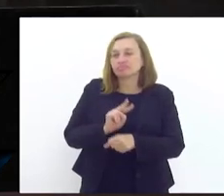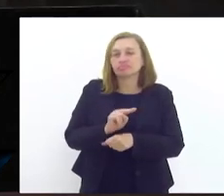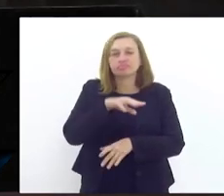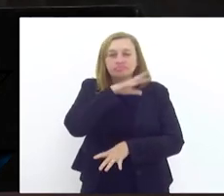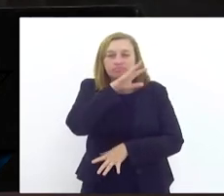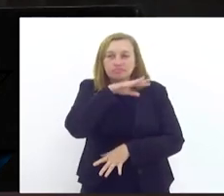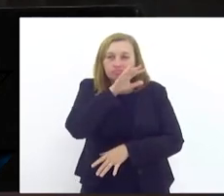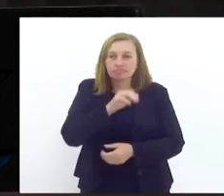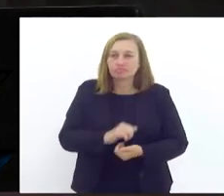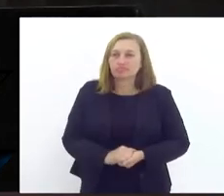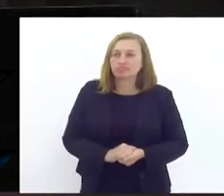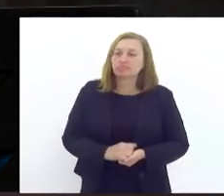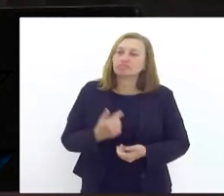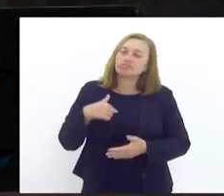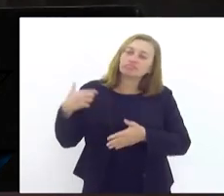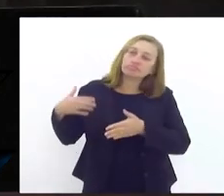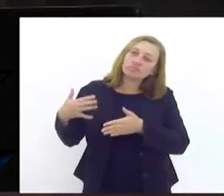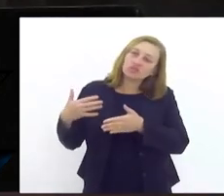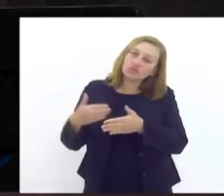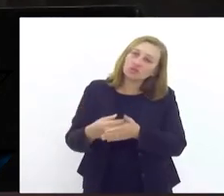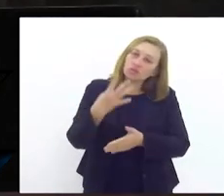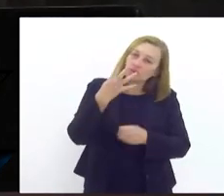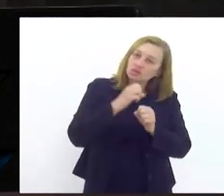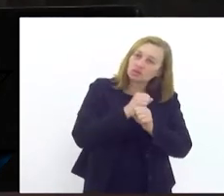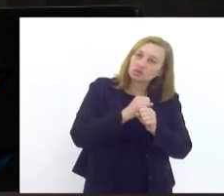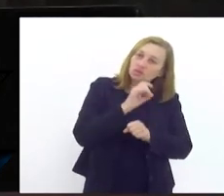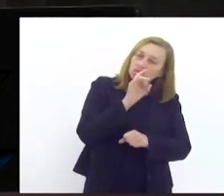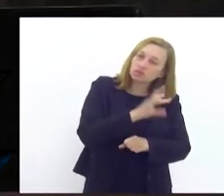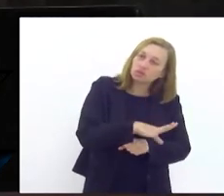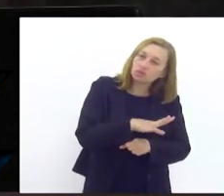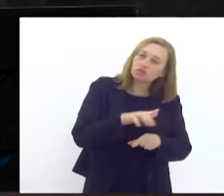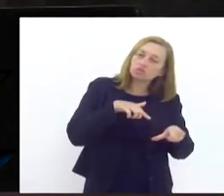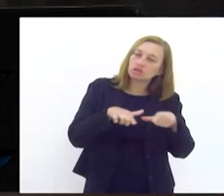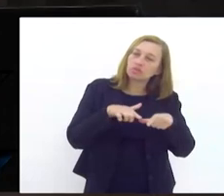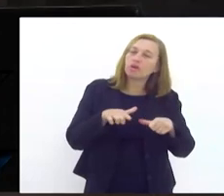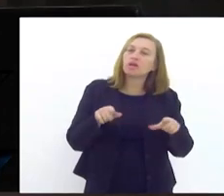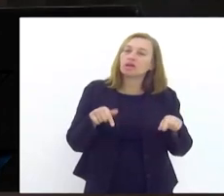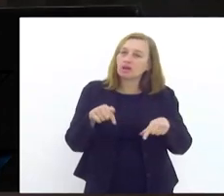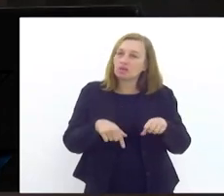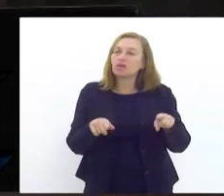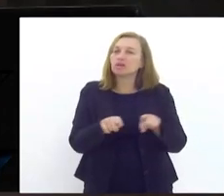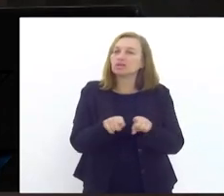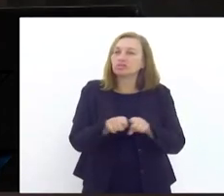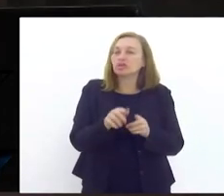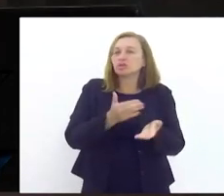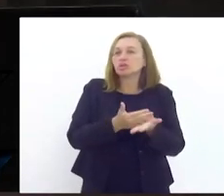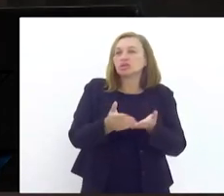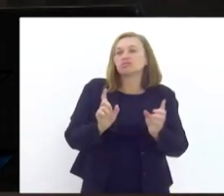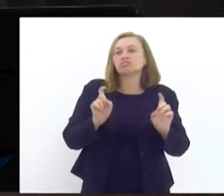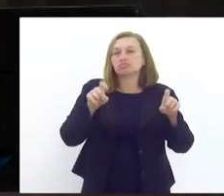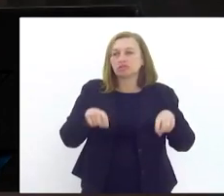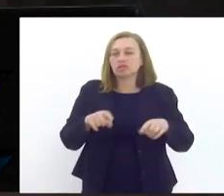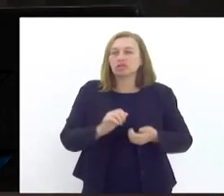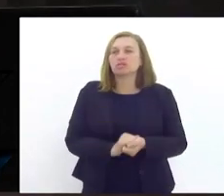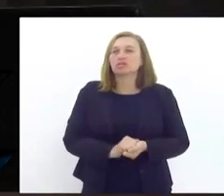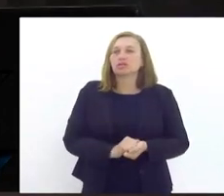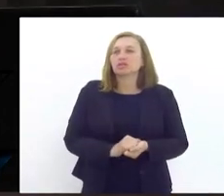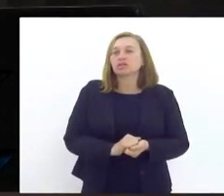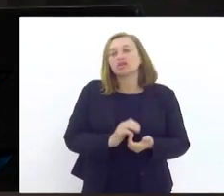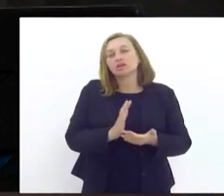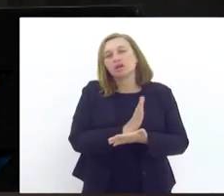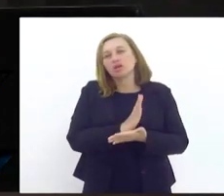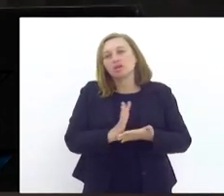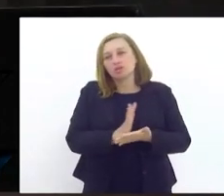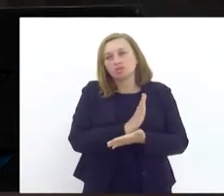eu ao longo dos quatro anos do última legislatura e agora também no início desse mandato tenho feito algumas